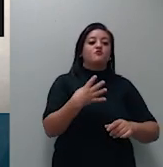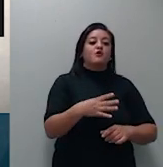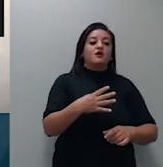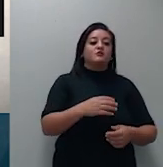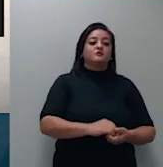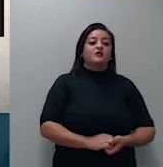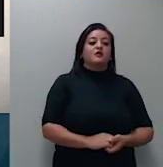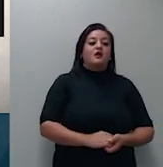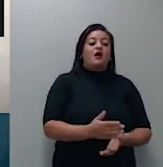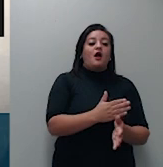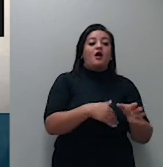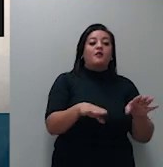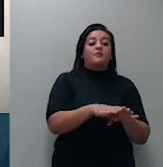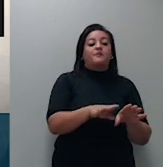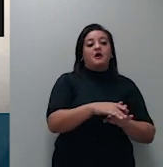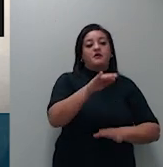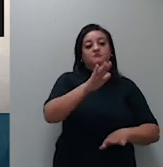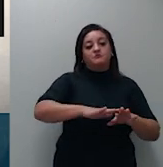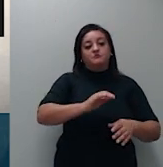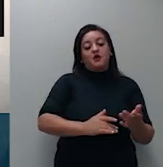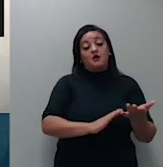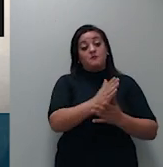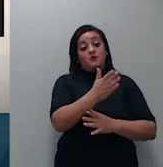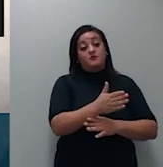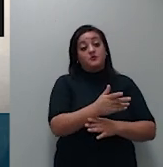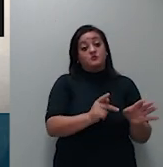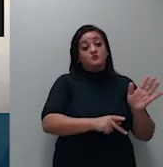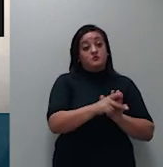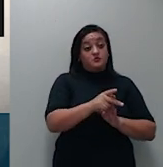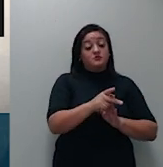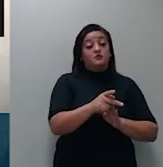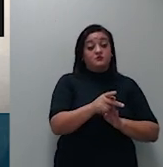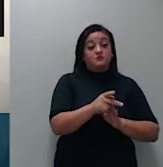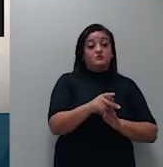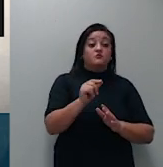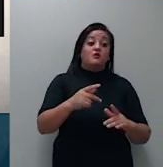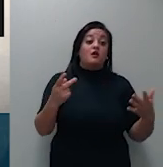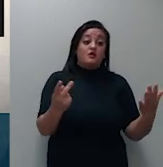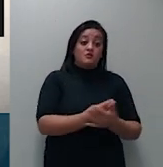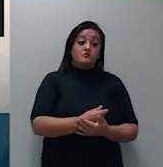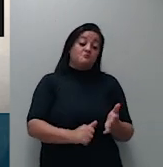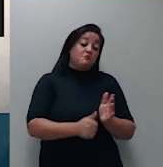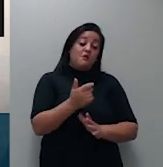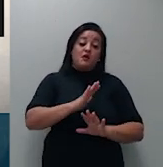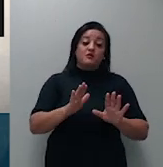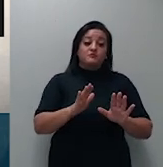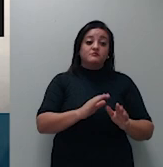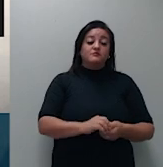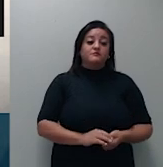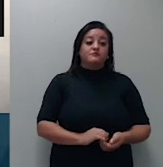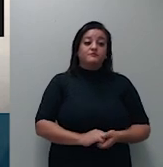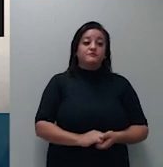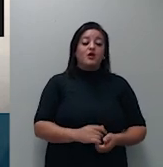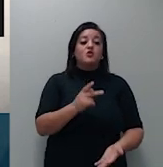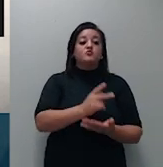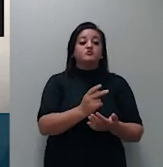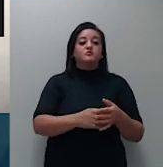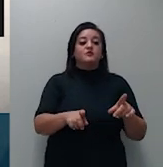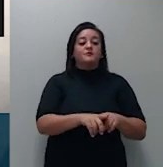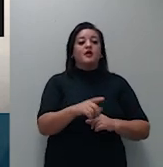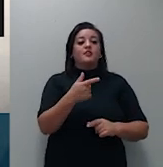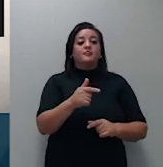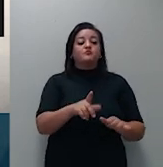quarto até 1 - aprovação do plano o que ocorrer primeiro e